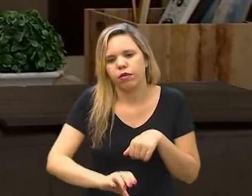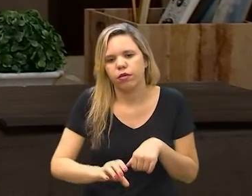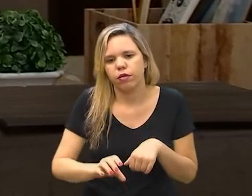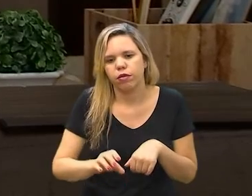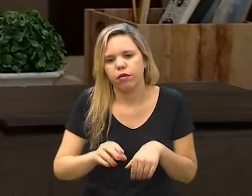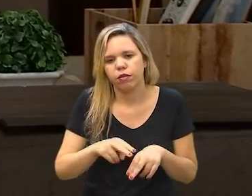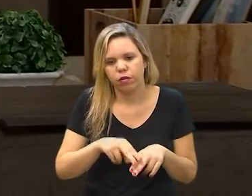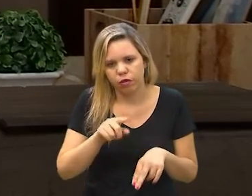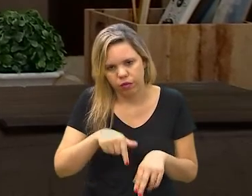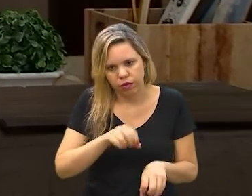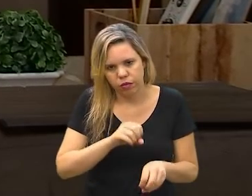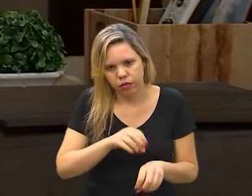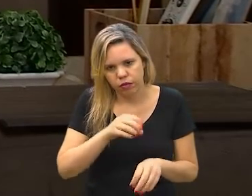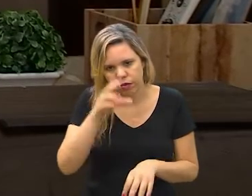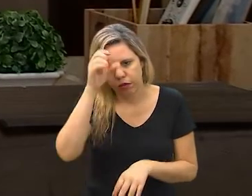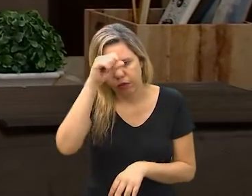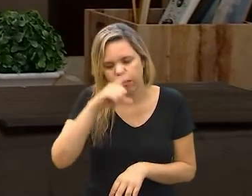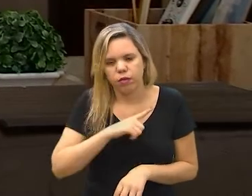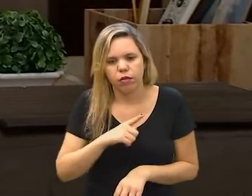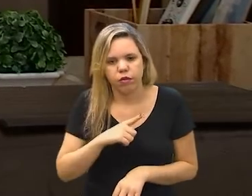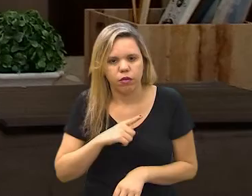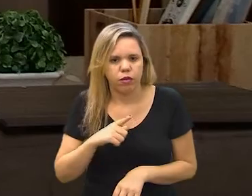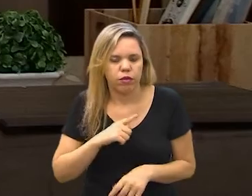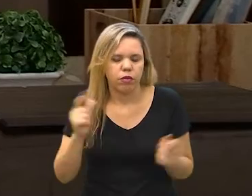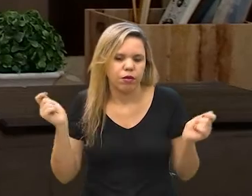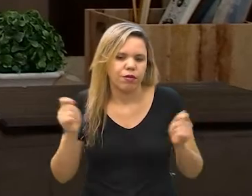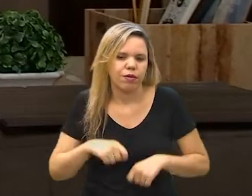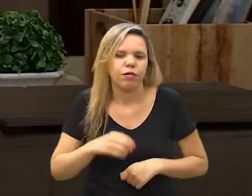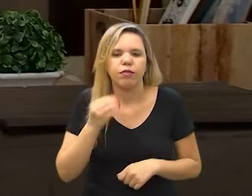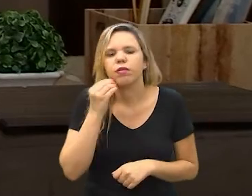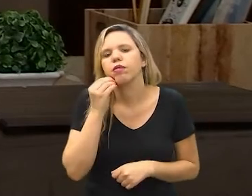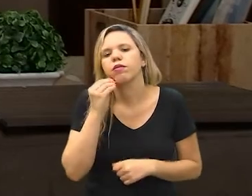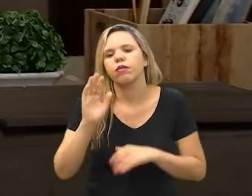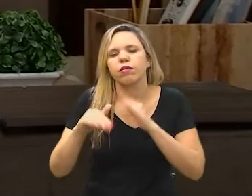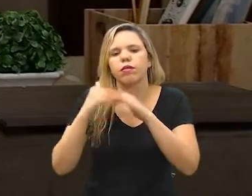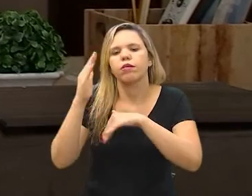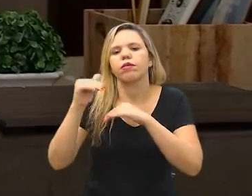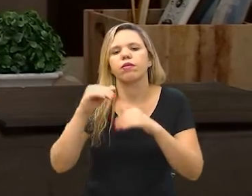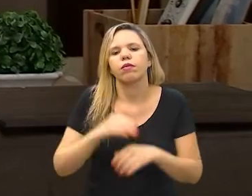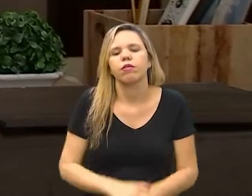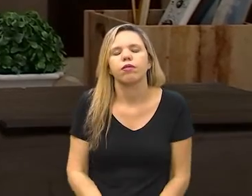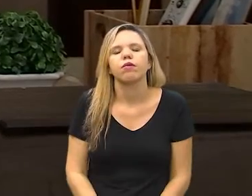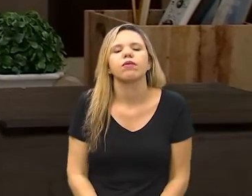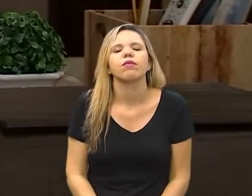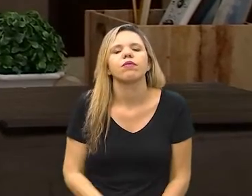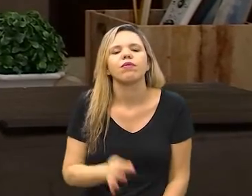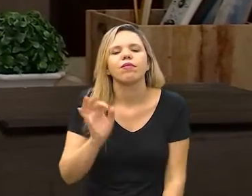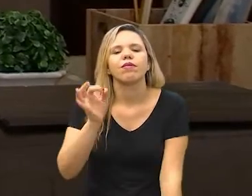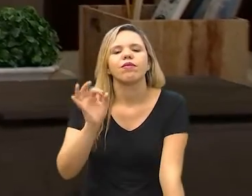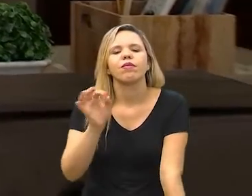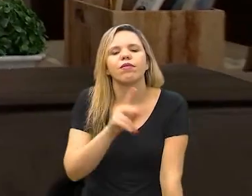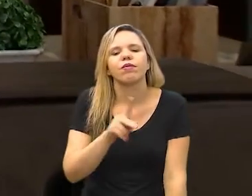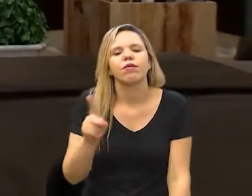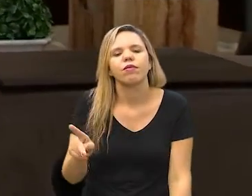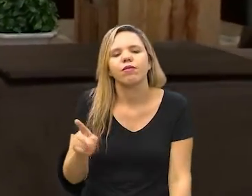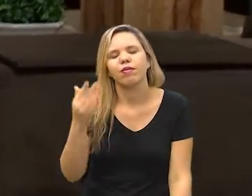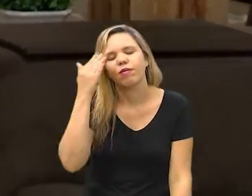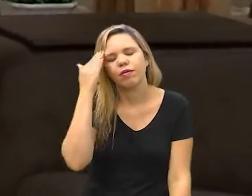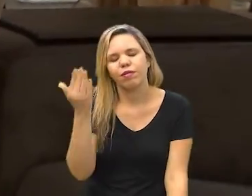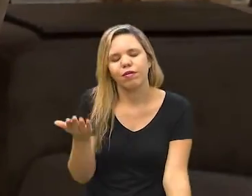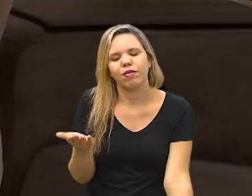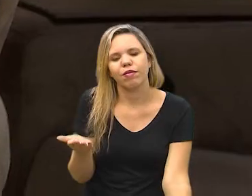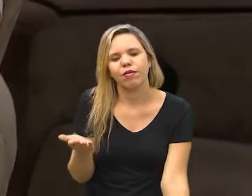por meio da educação que a gente tem a possibilidade de se desenvolver e de crescer. Tá certo, professor Eli, muito